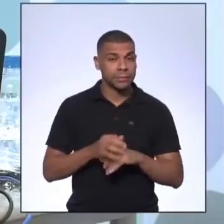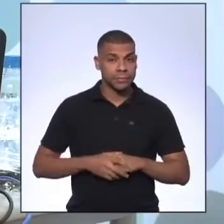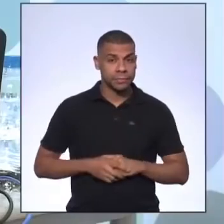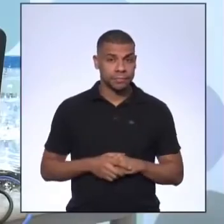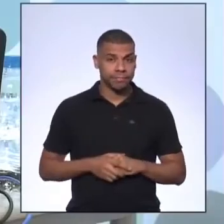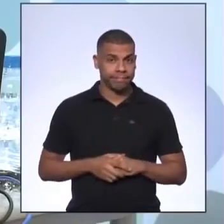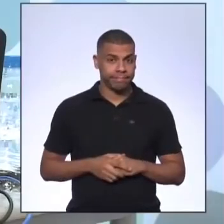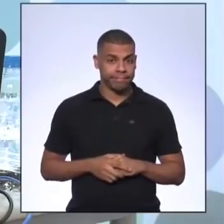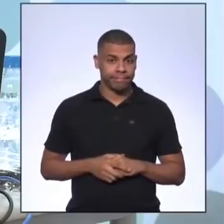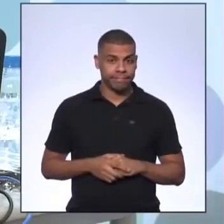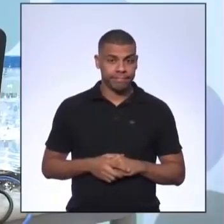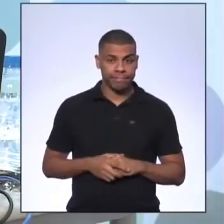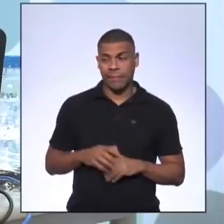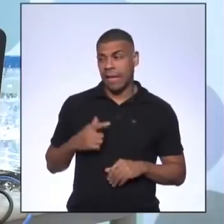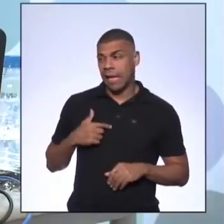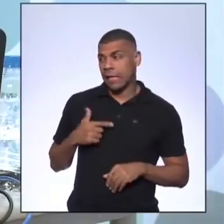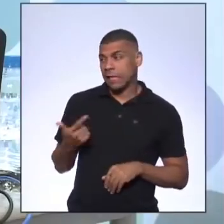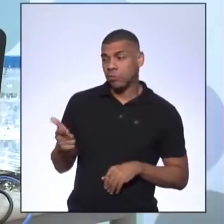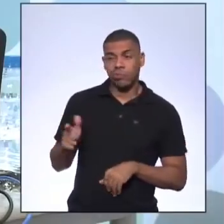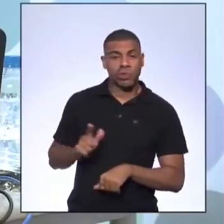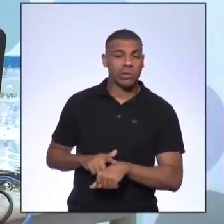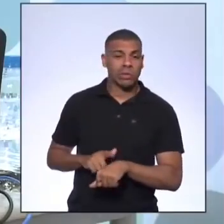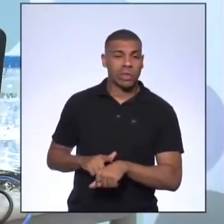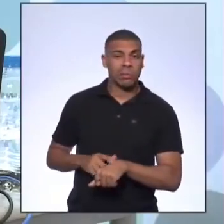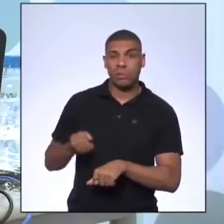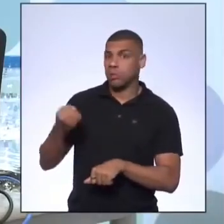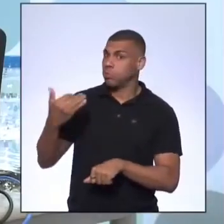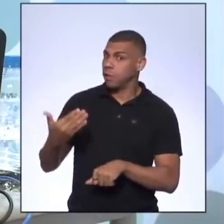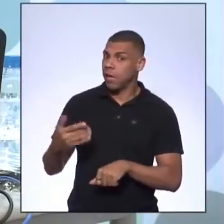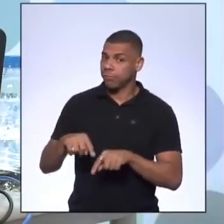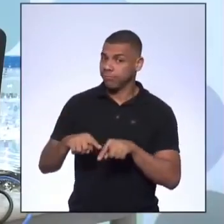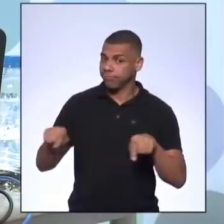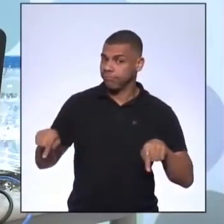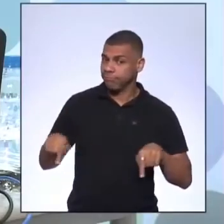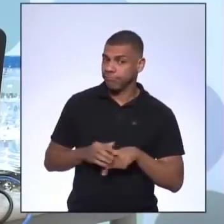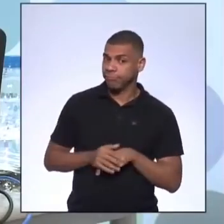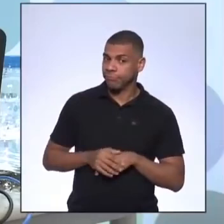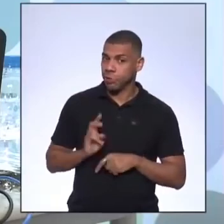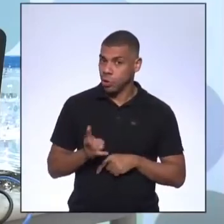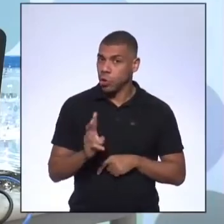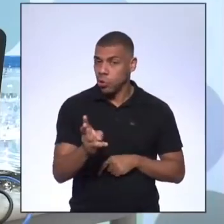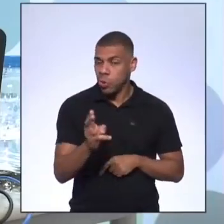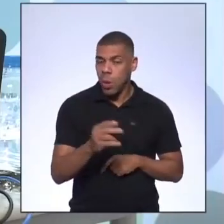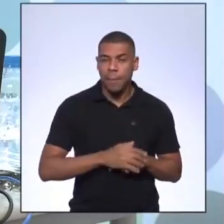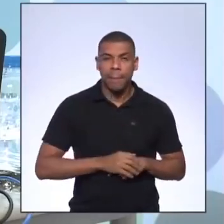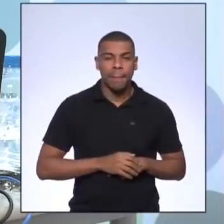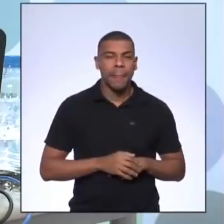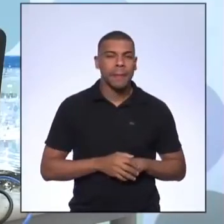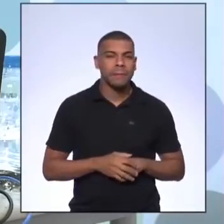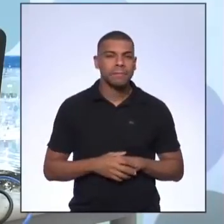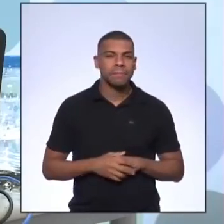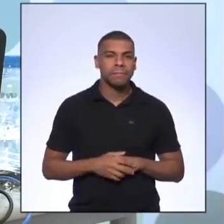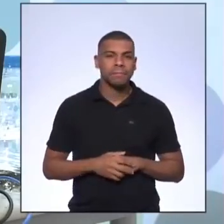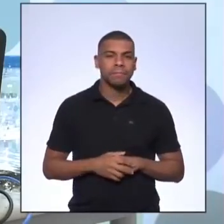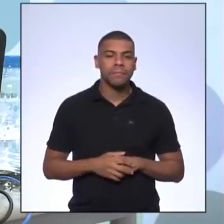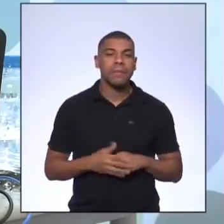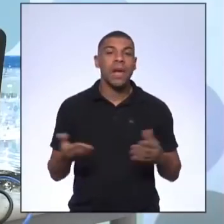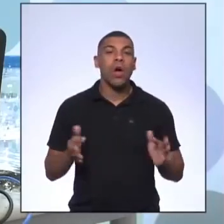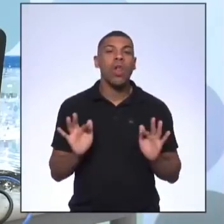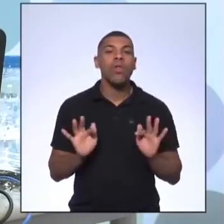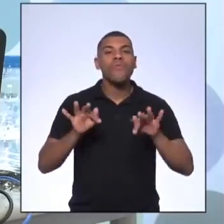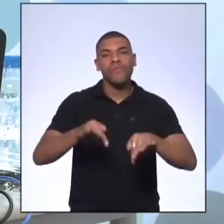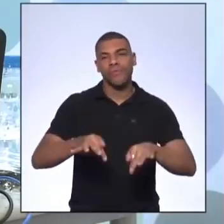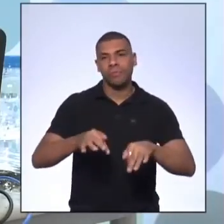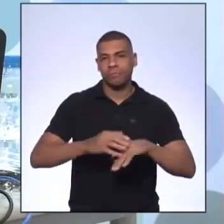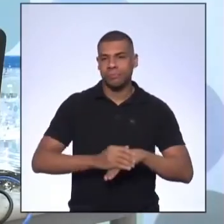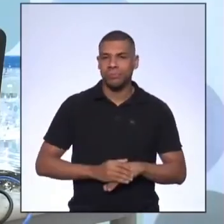eu não posso, porque a gente aqui não tem aquele tempo de sala de aula, que às vezes não dá, a gente tem que parar em outra aula, tem que seguir, tá? Então, vamos aqui para a conclusão. Então,